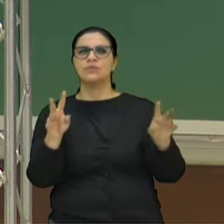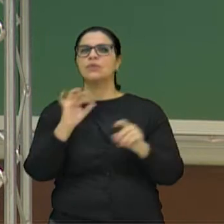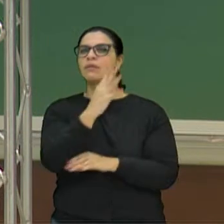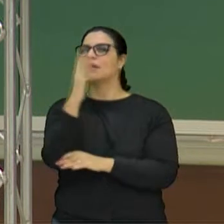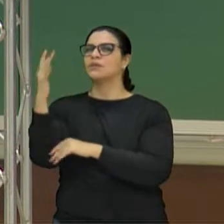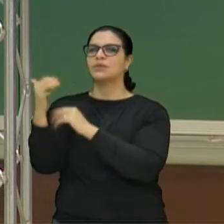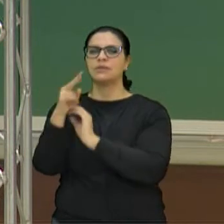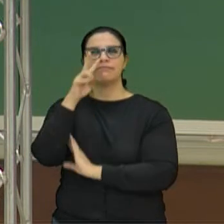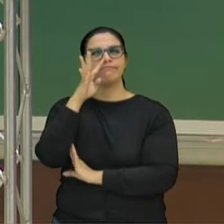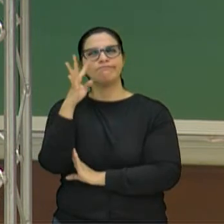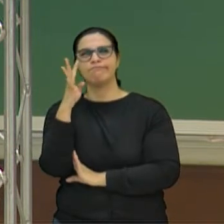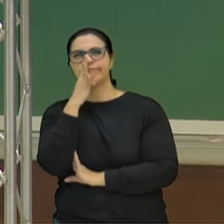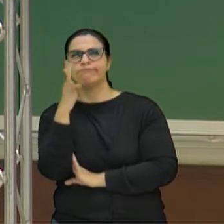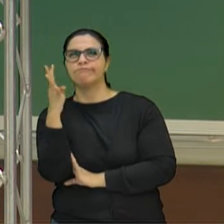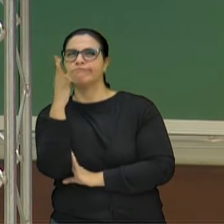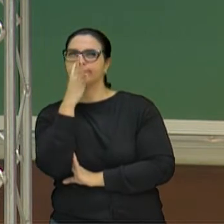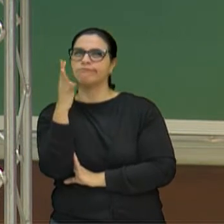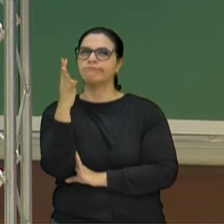natureza,